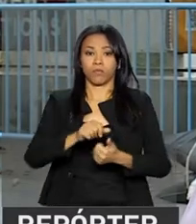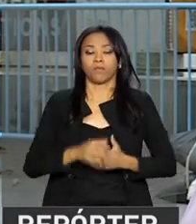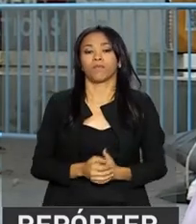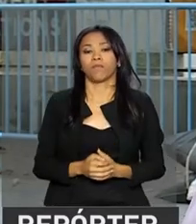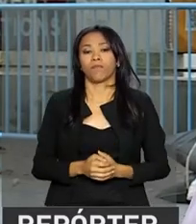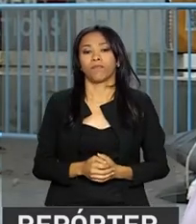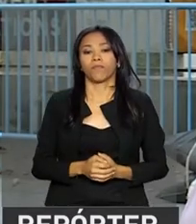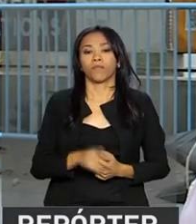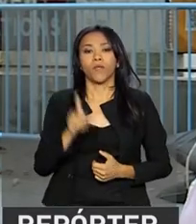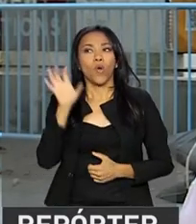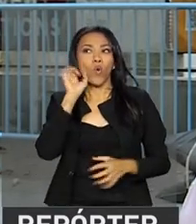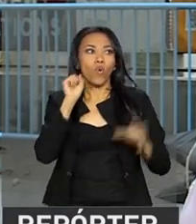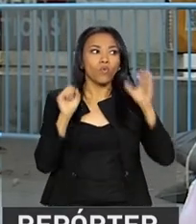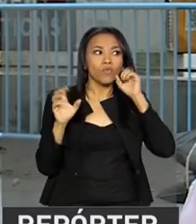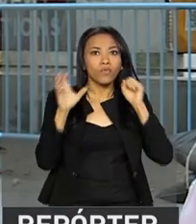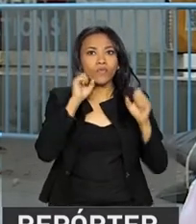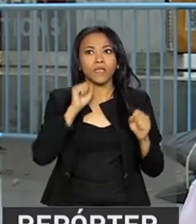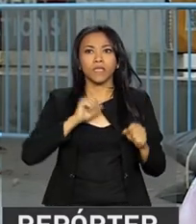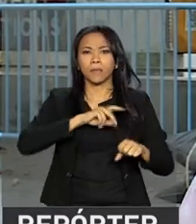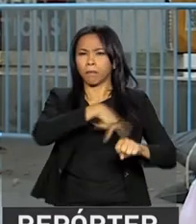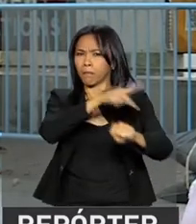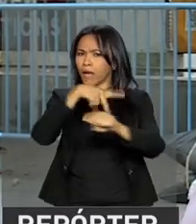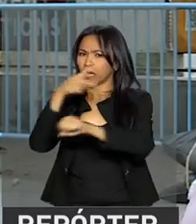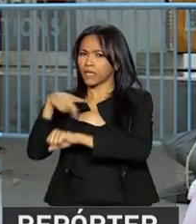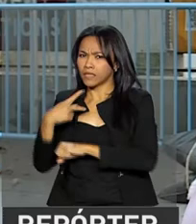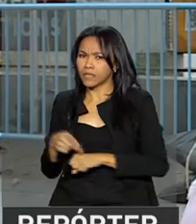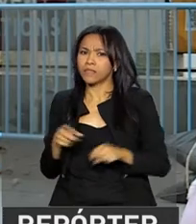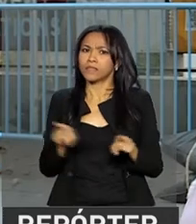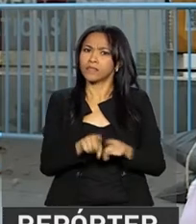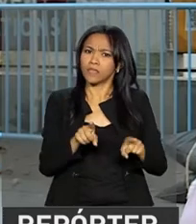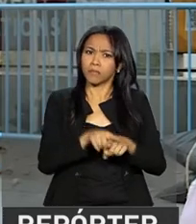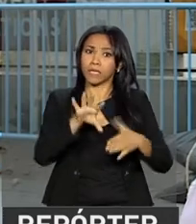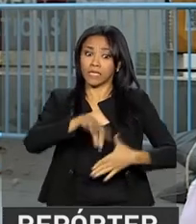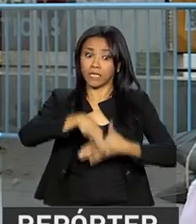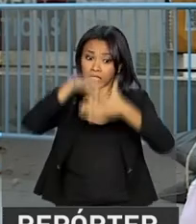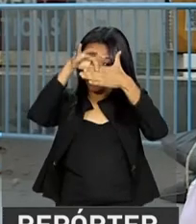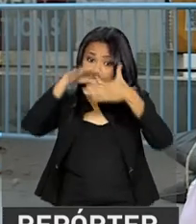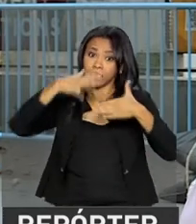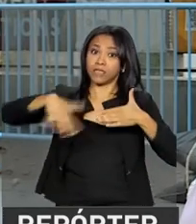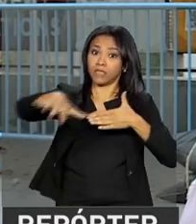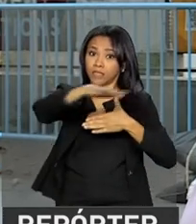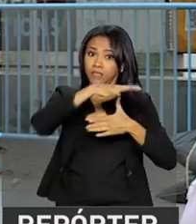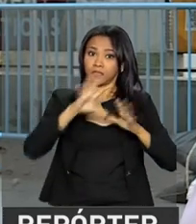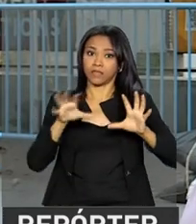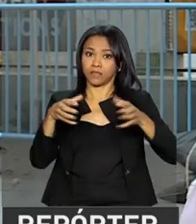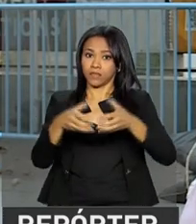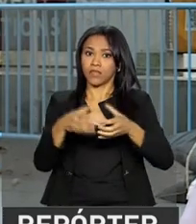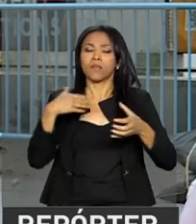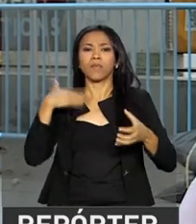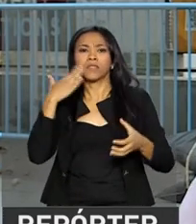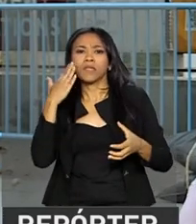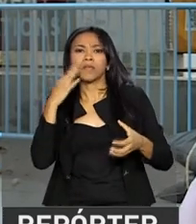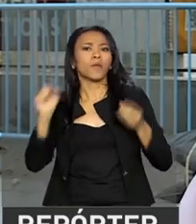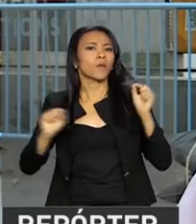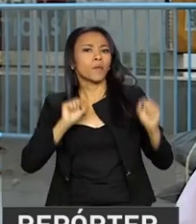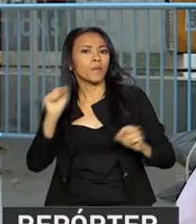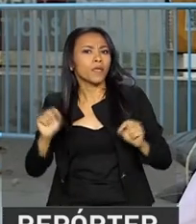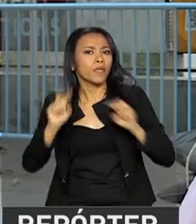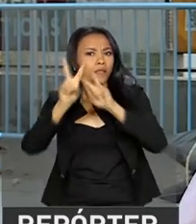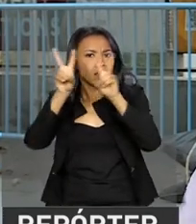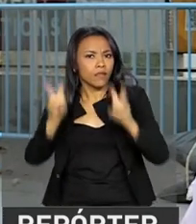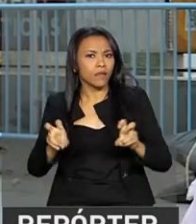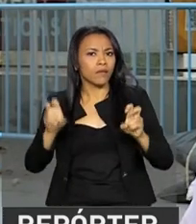eaton escutar todos os países sobretudo os países líderes do sistema internacional para ver como sobretudo no tema